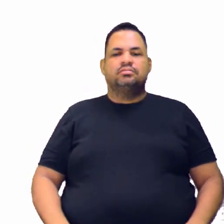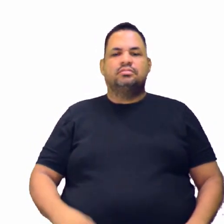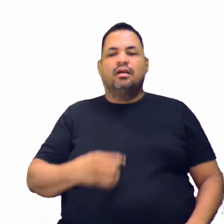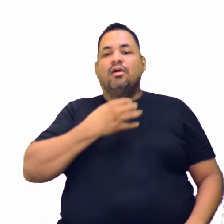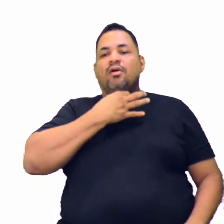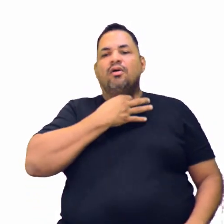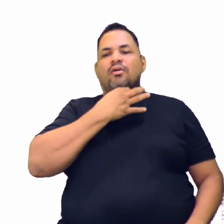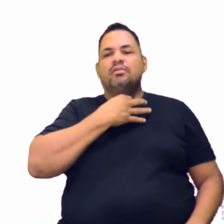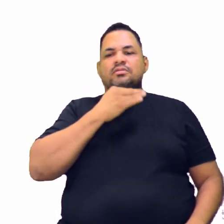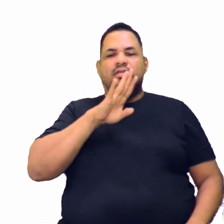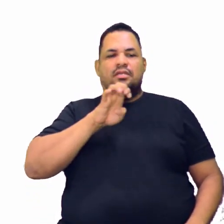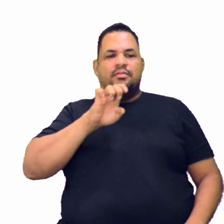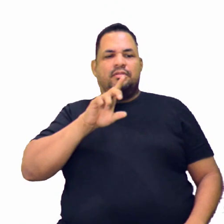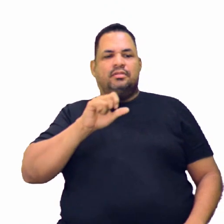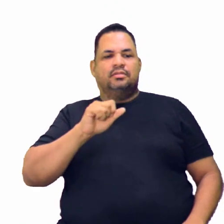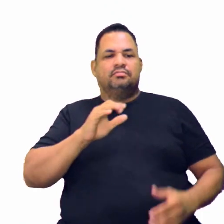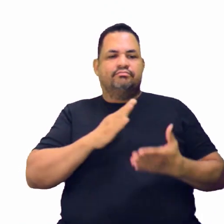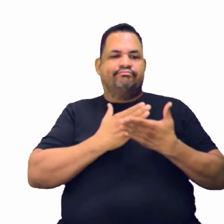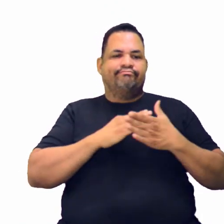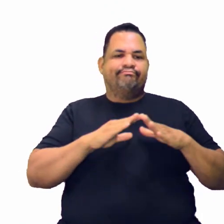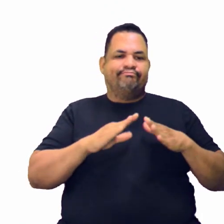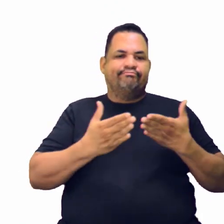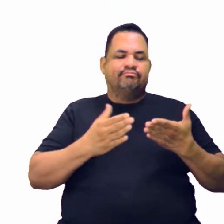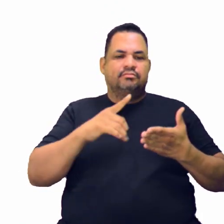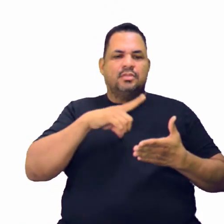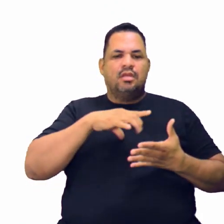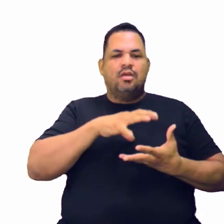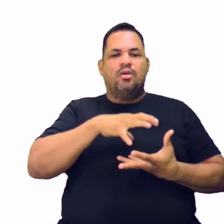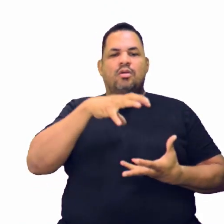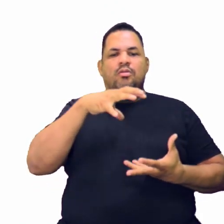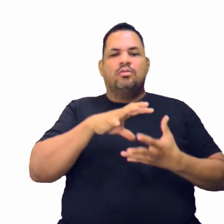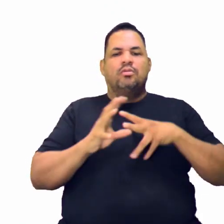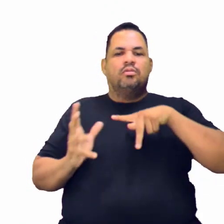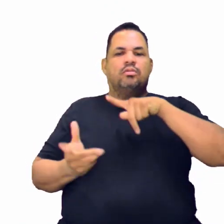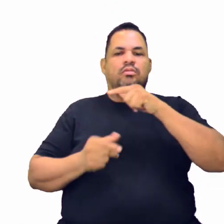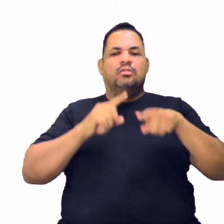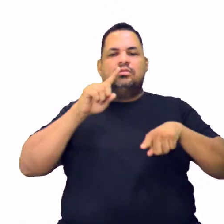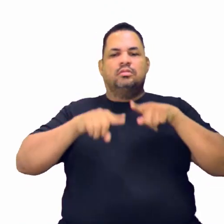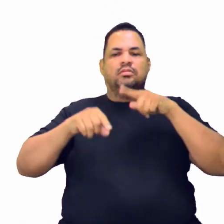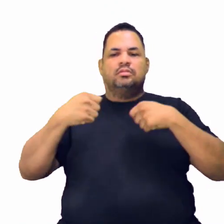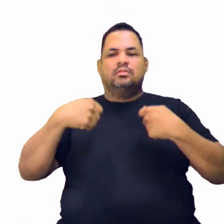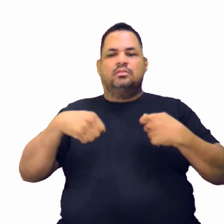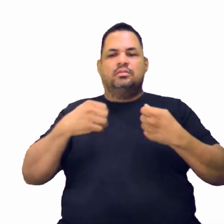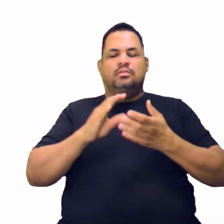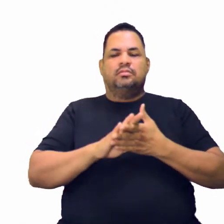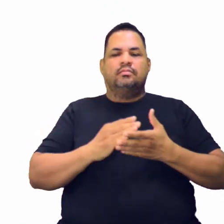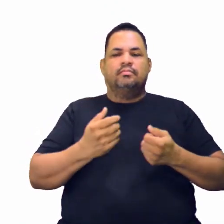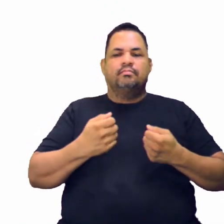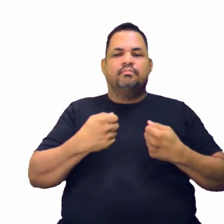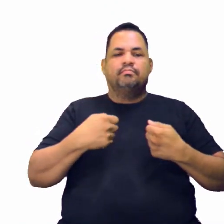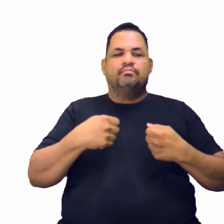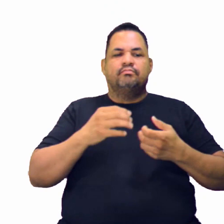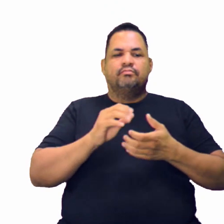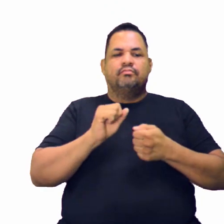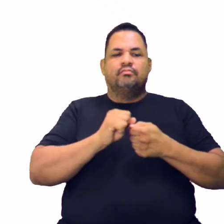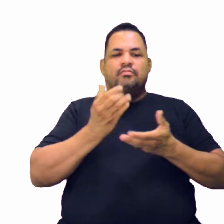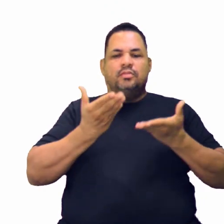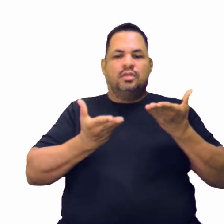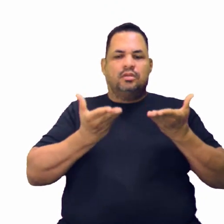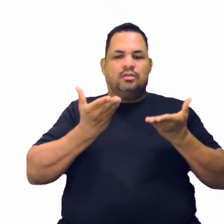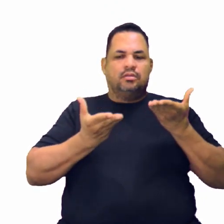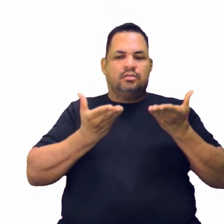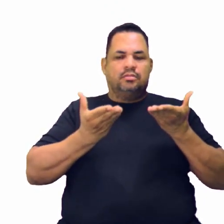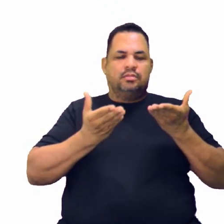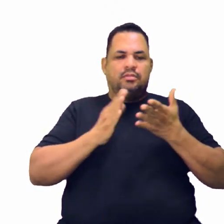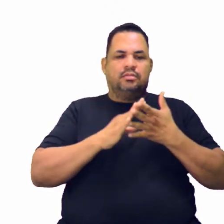soluços, sarabandas, acaba por trazer a alma do mundo e a variedade necessária e faz o equilíbrio da